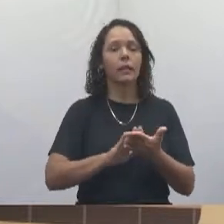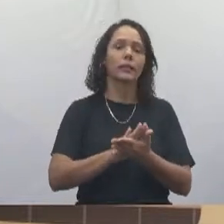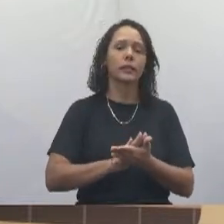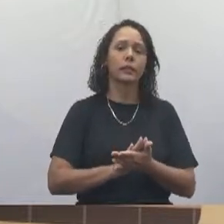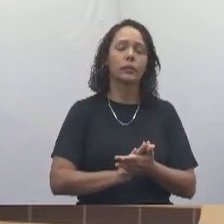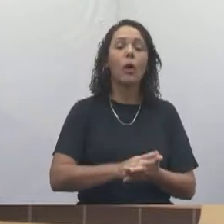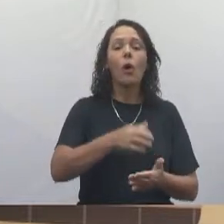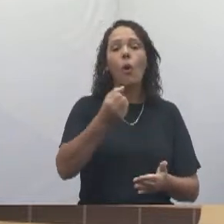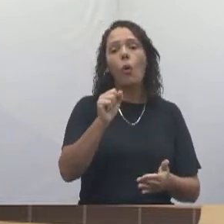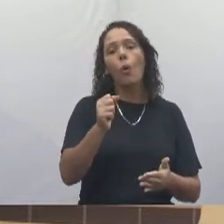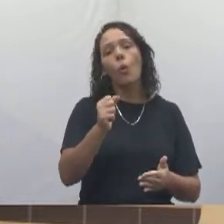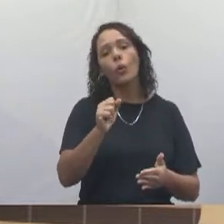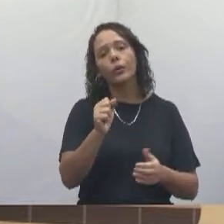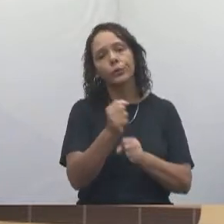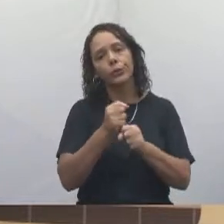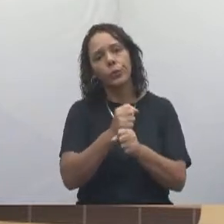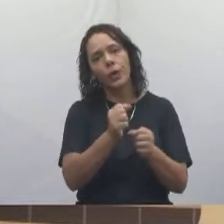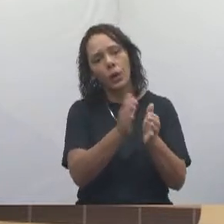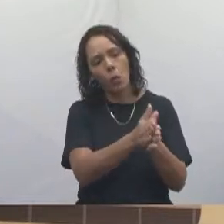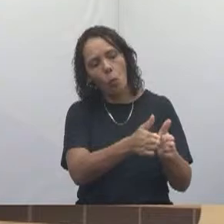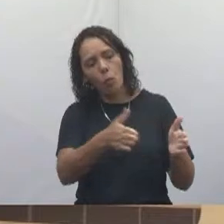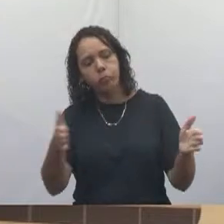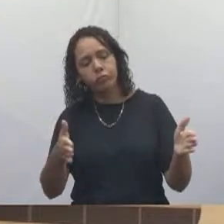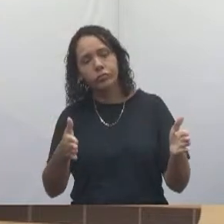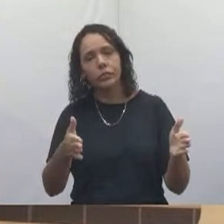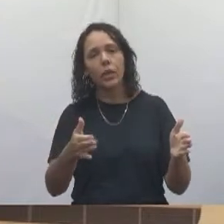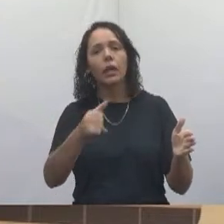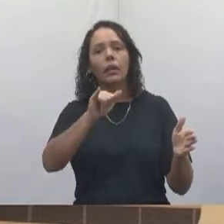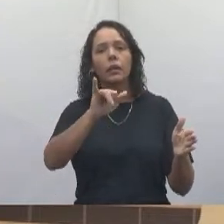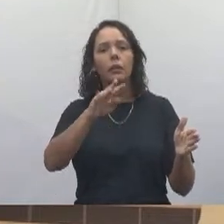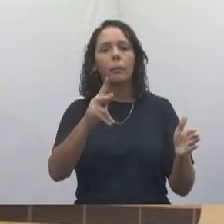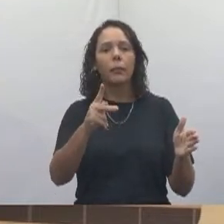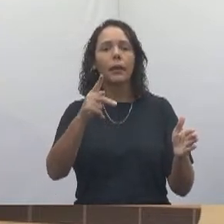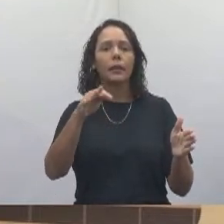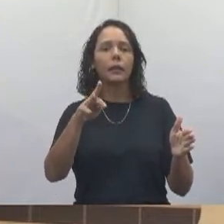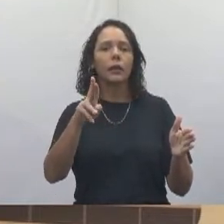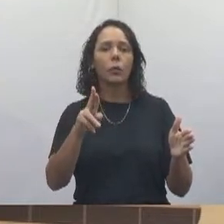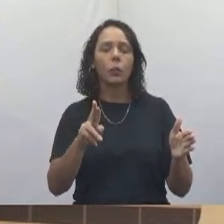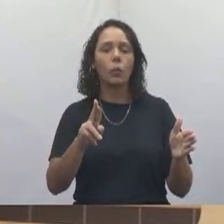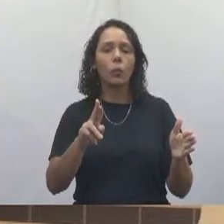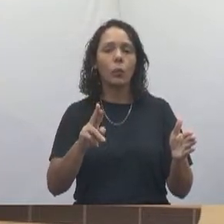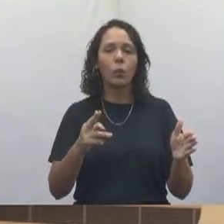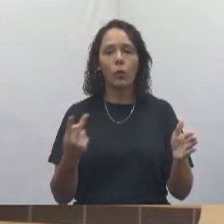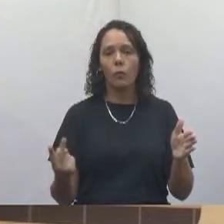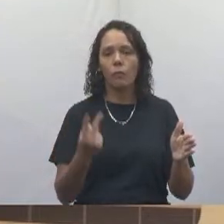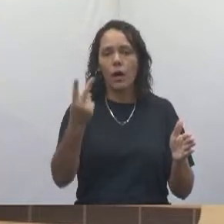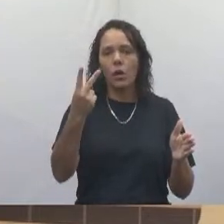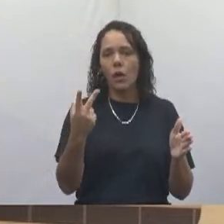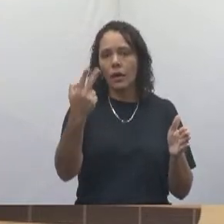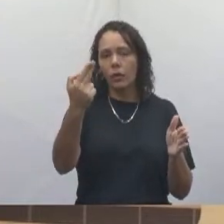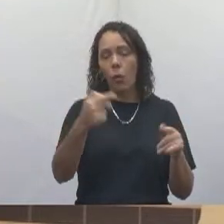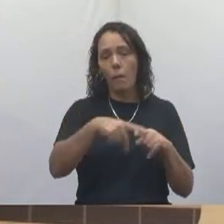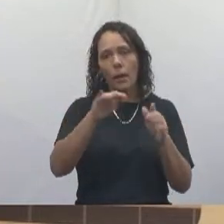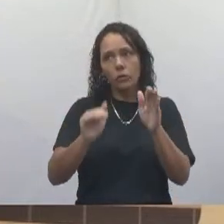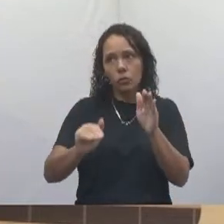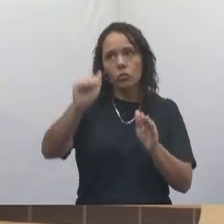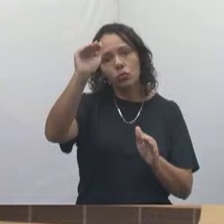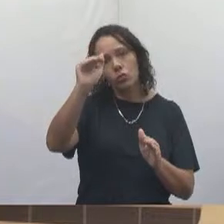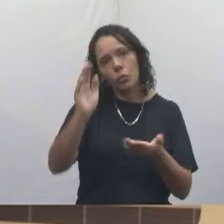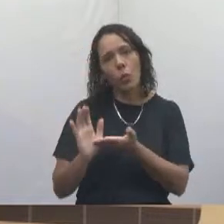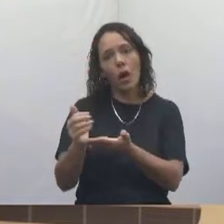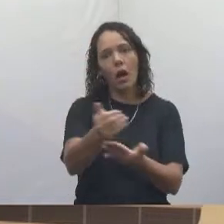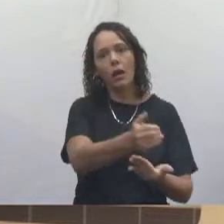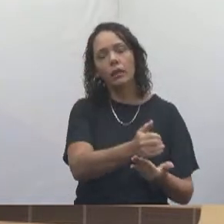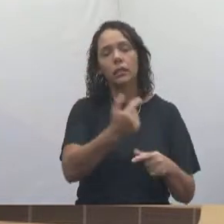8 anos sem aumento do imposto e o IPTU subiu 32%. Apenas 3% abaixo da inflação. Por